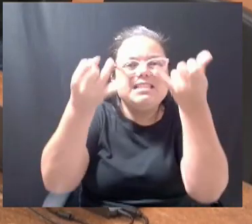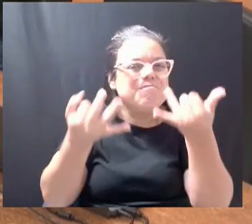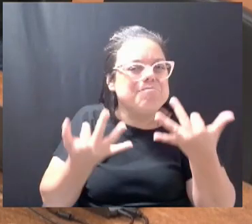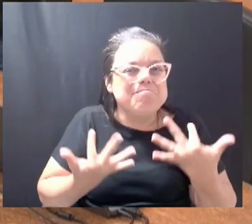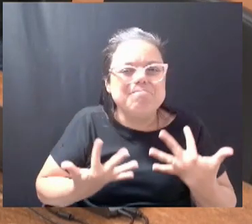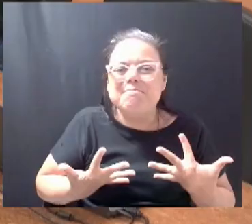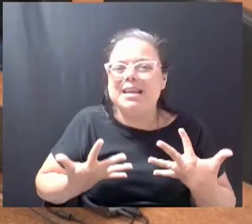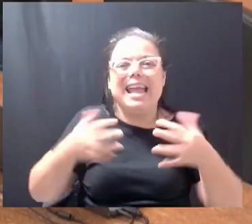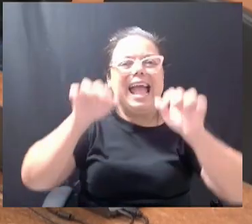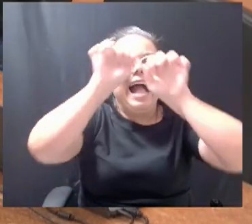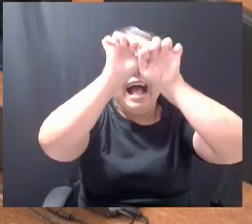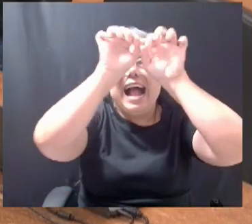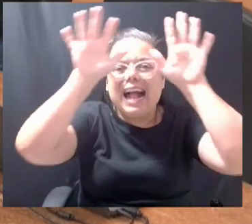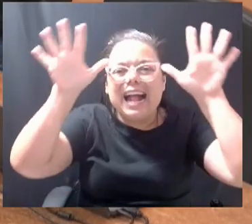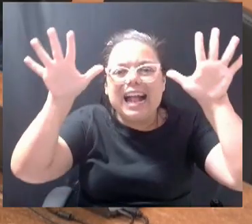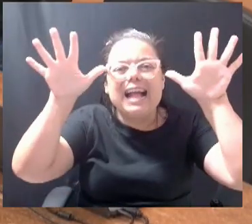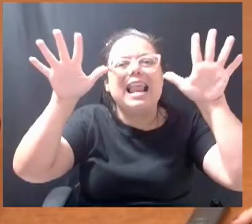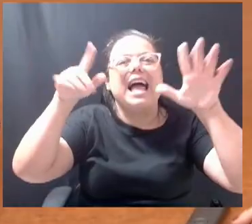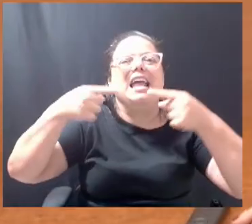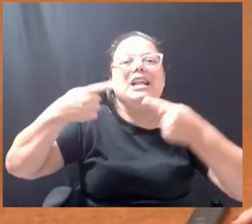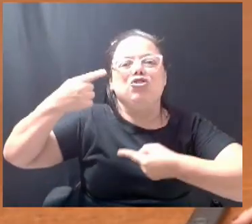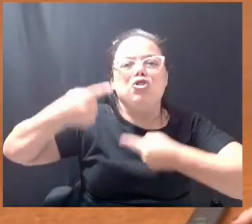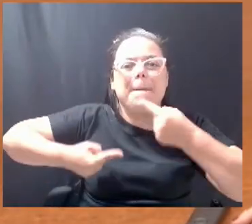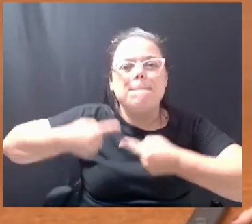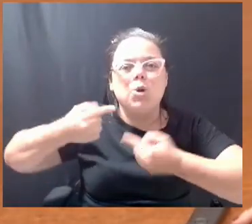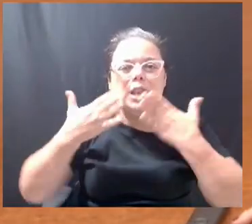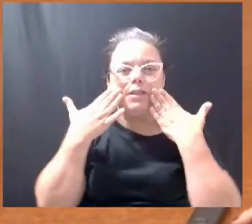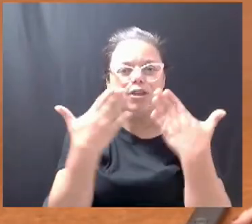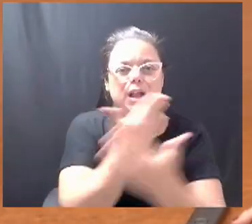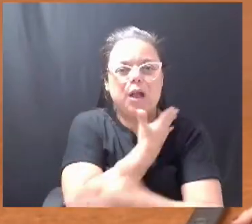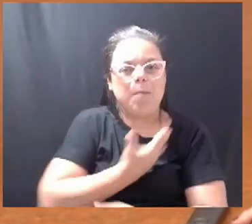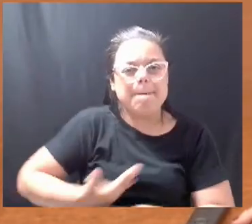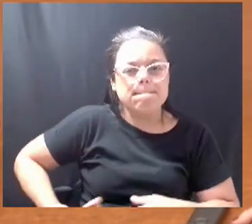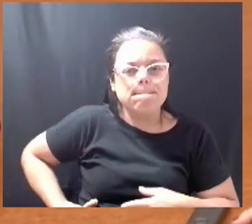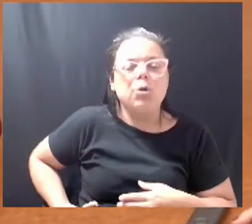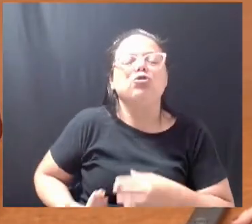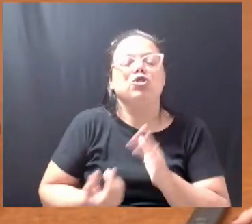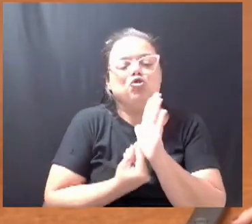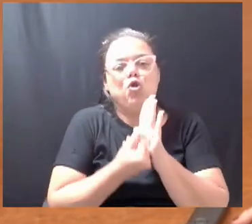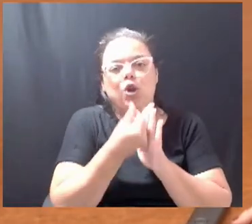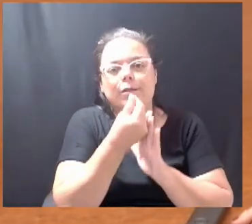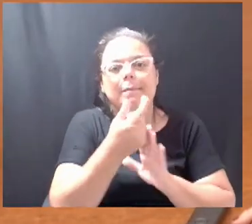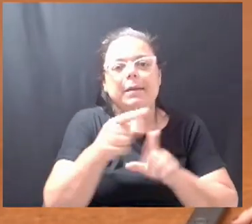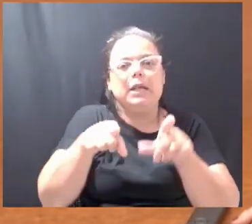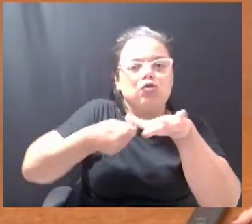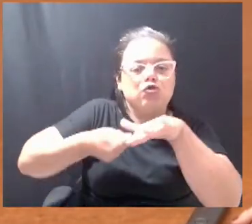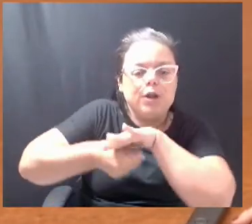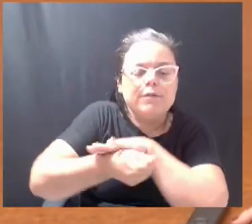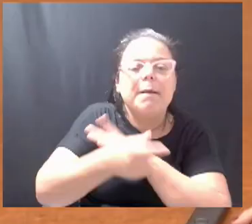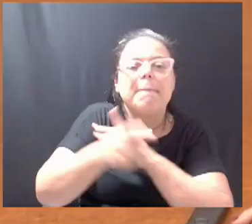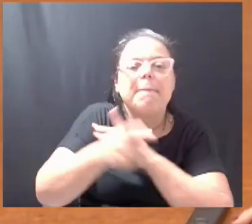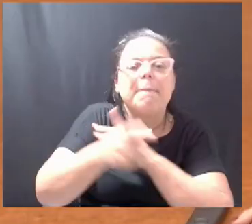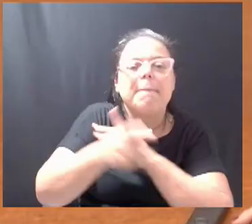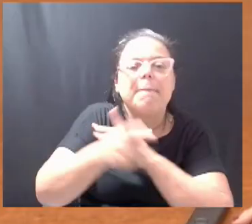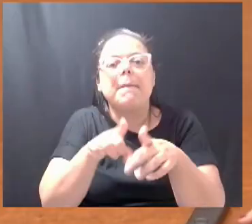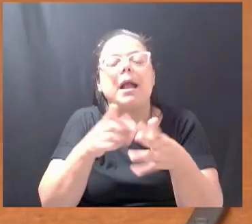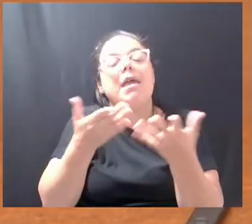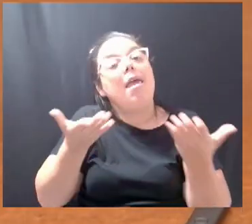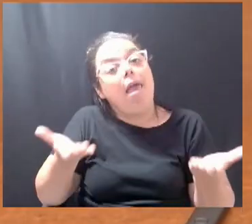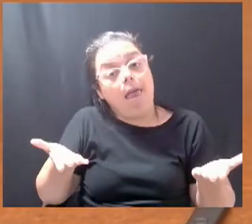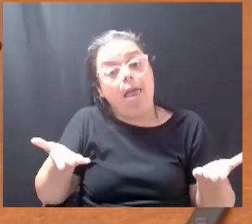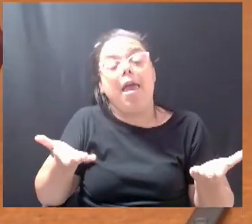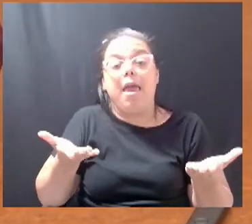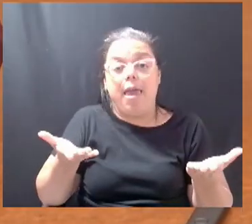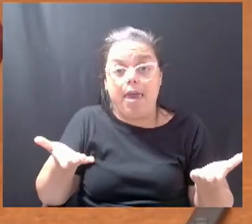exclusivamente de políticas públicas, de orçamento, de investimento, Então, é uma coisa que a gente vai